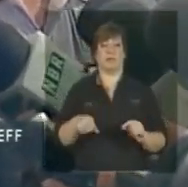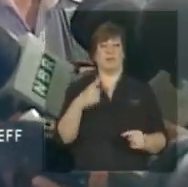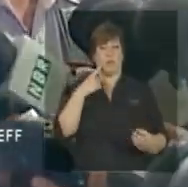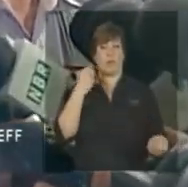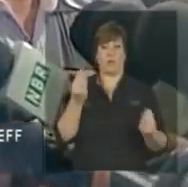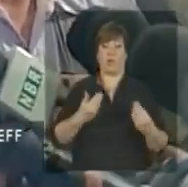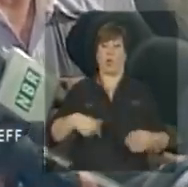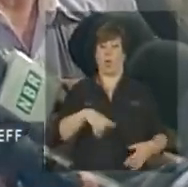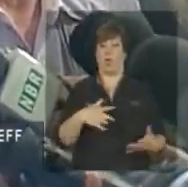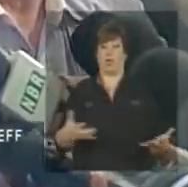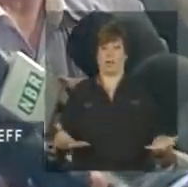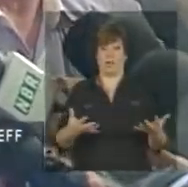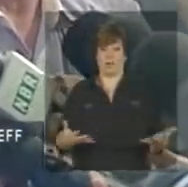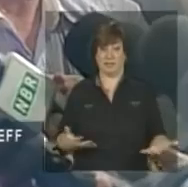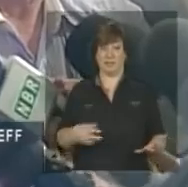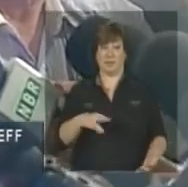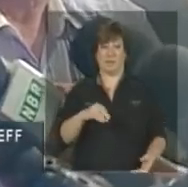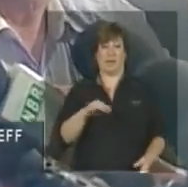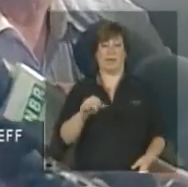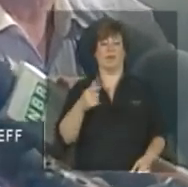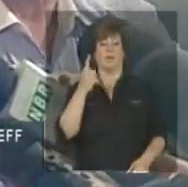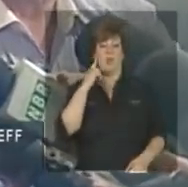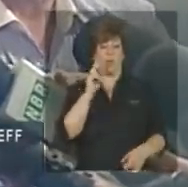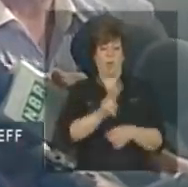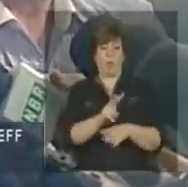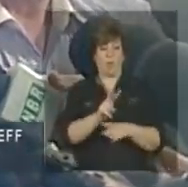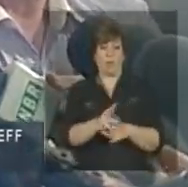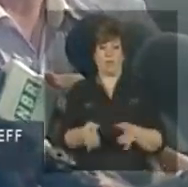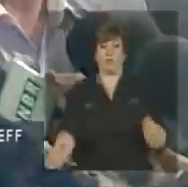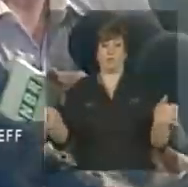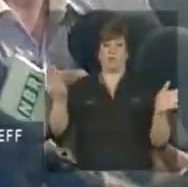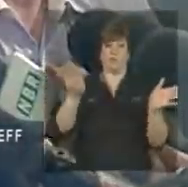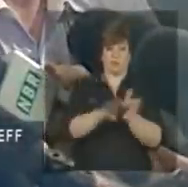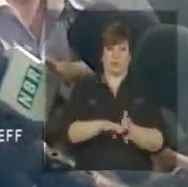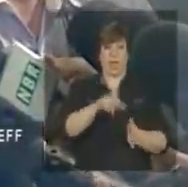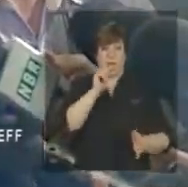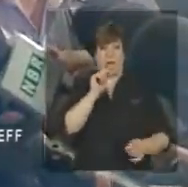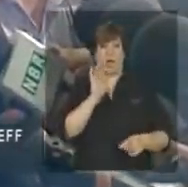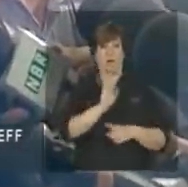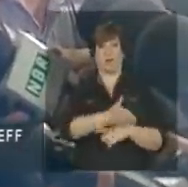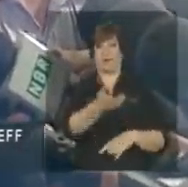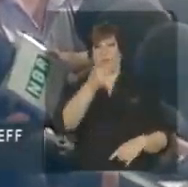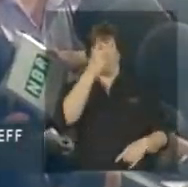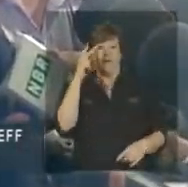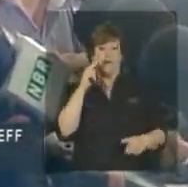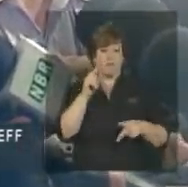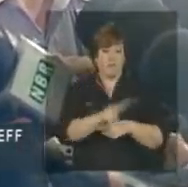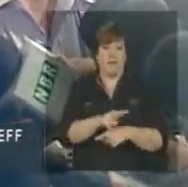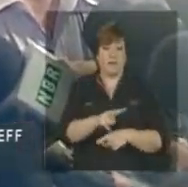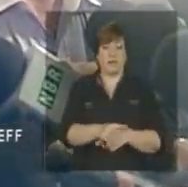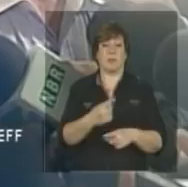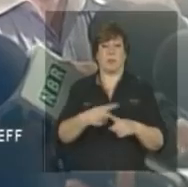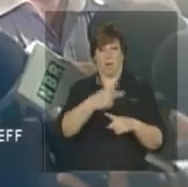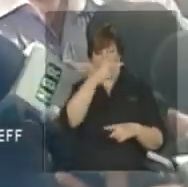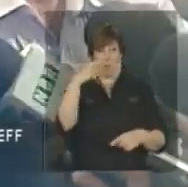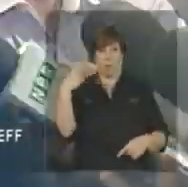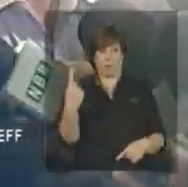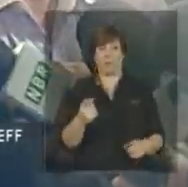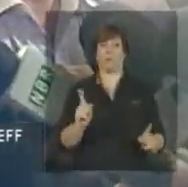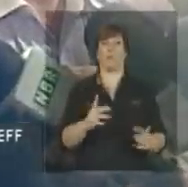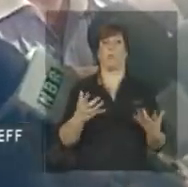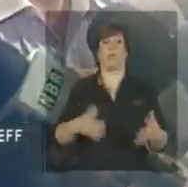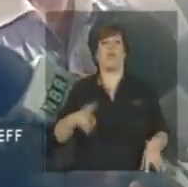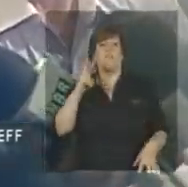nós queremos acompanhar a chegada da água e fazer com que a população também acompanhe, porque a população não quer